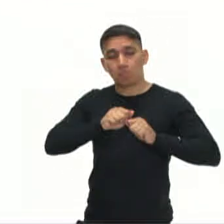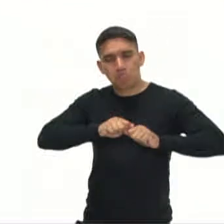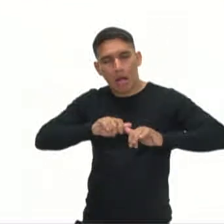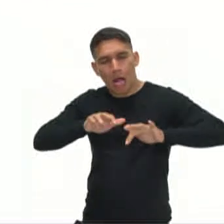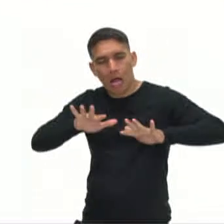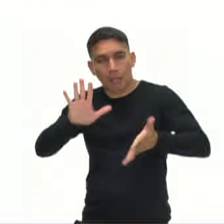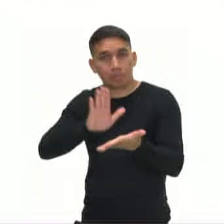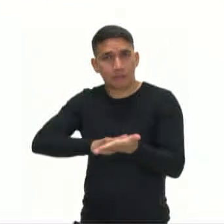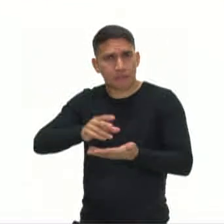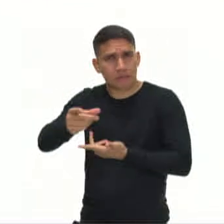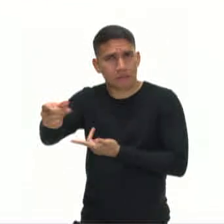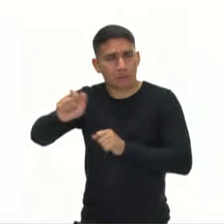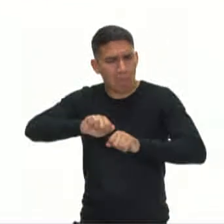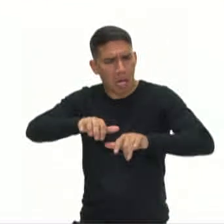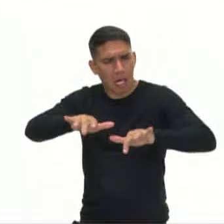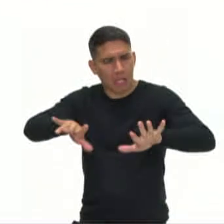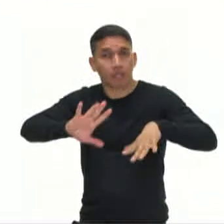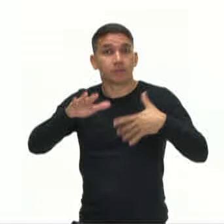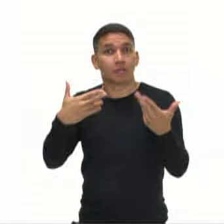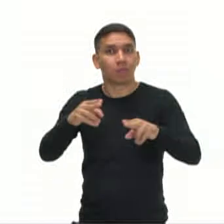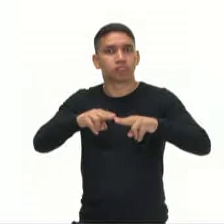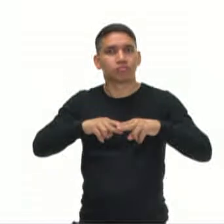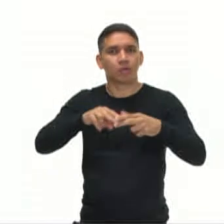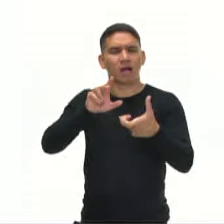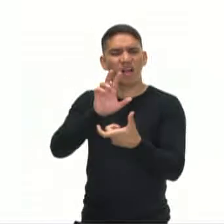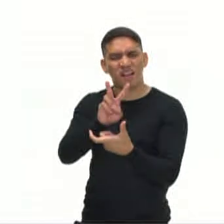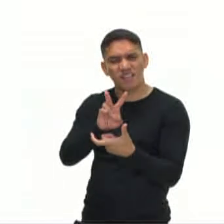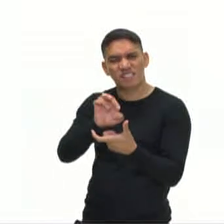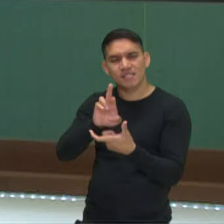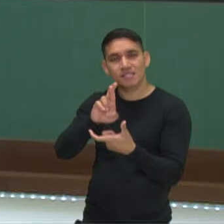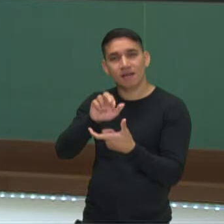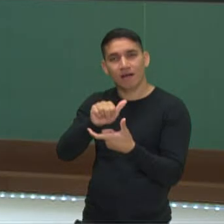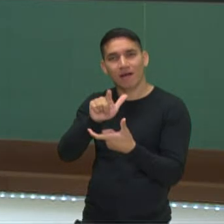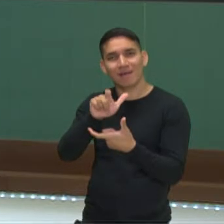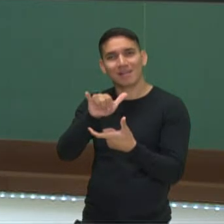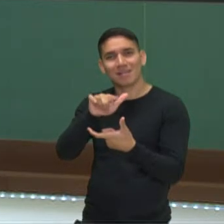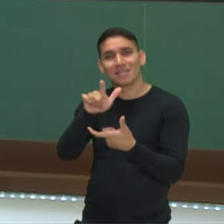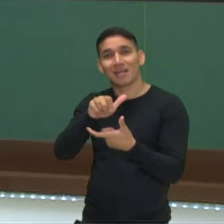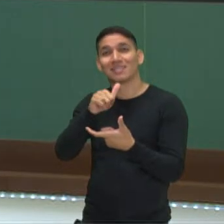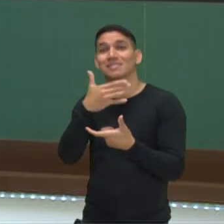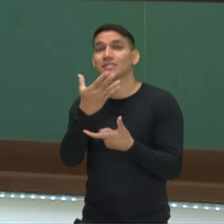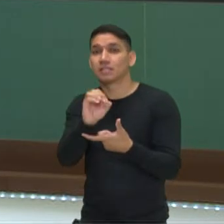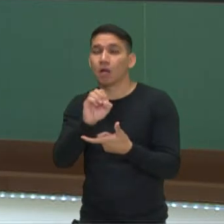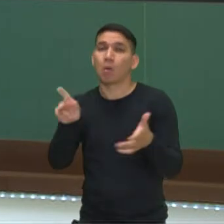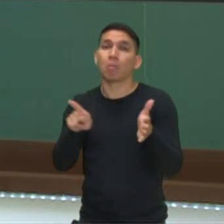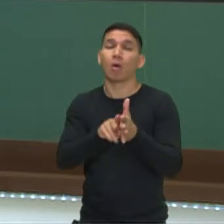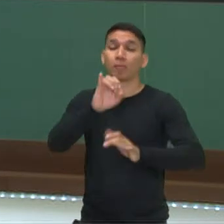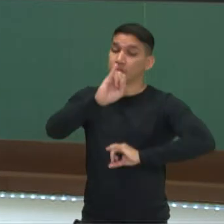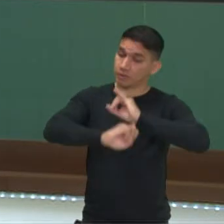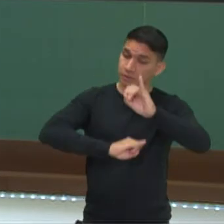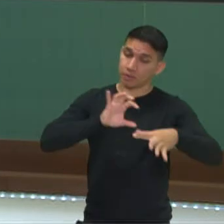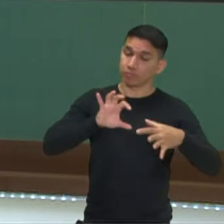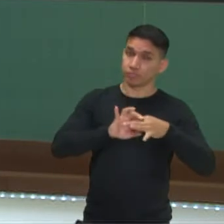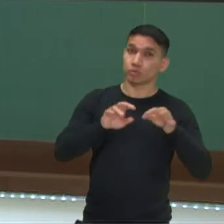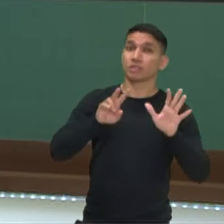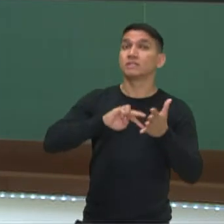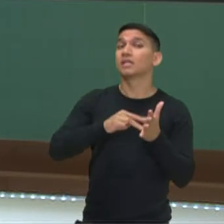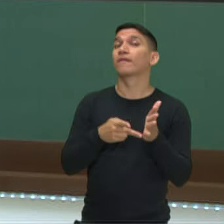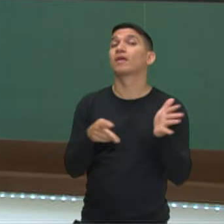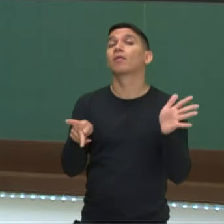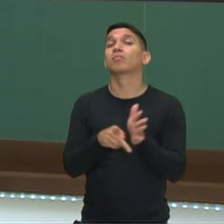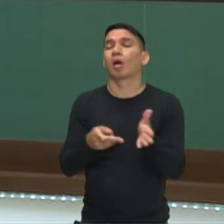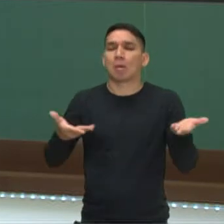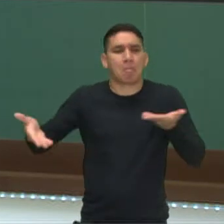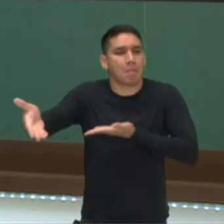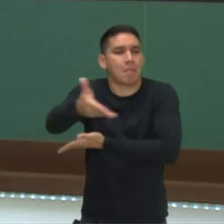senso comum. Então, a palavra viralização, com o advento da internet, significa tudo que é